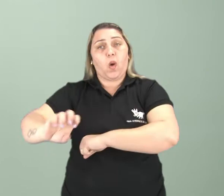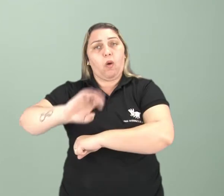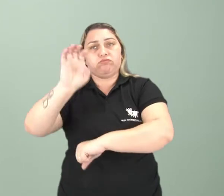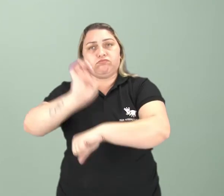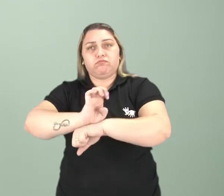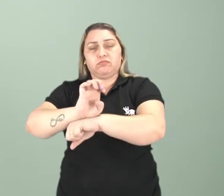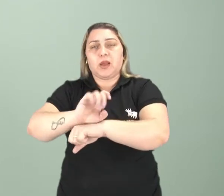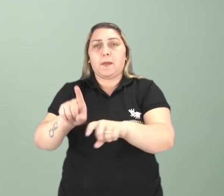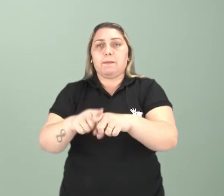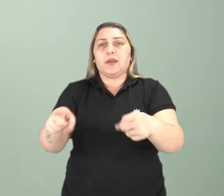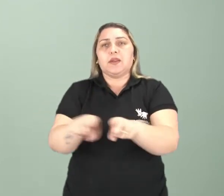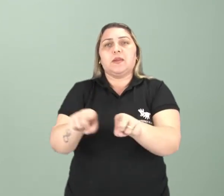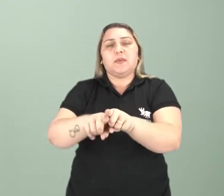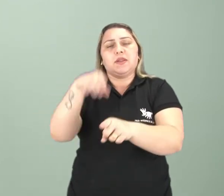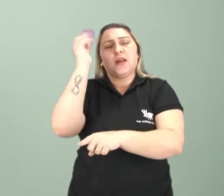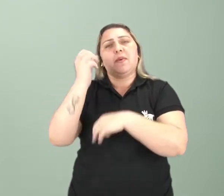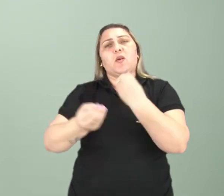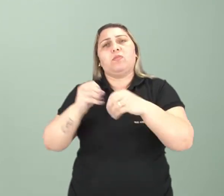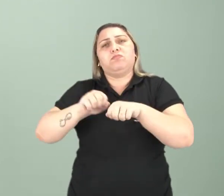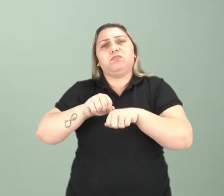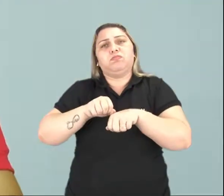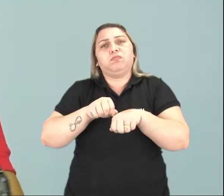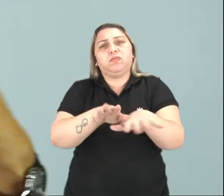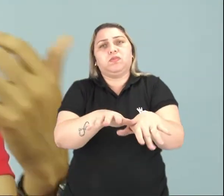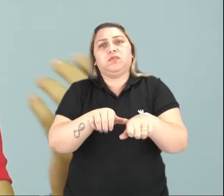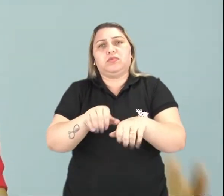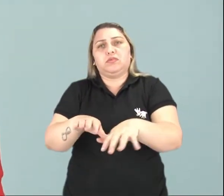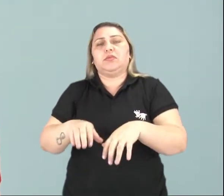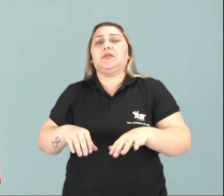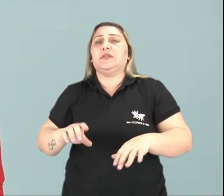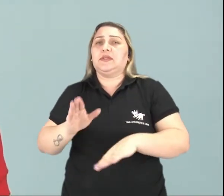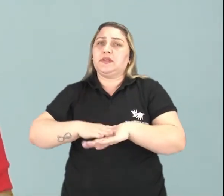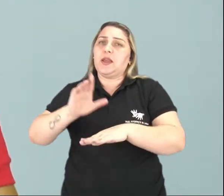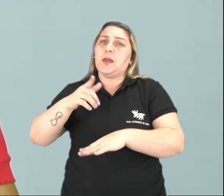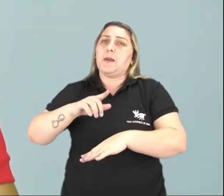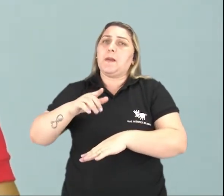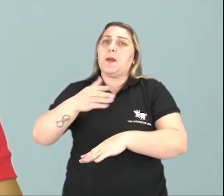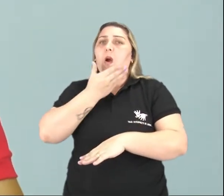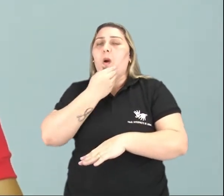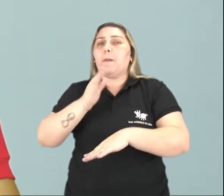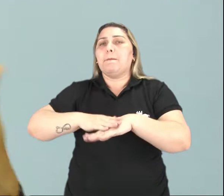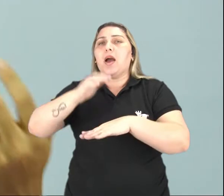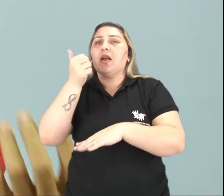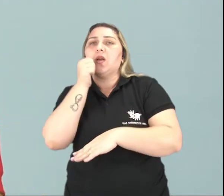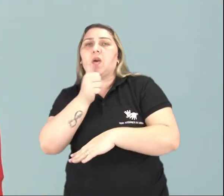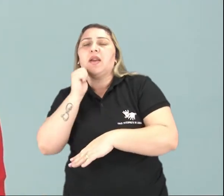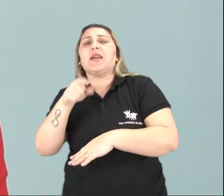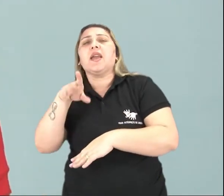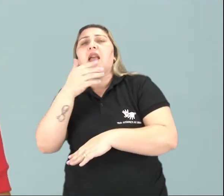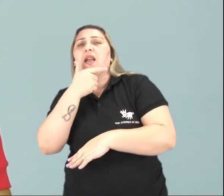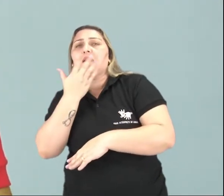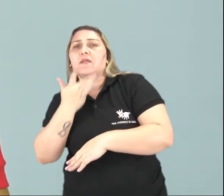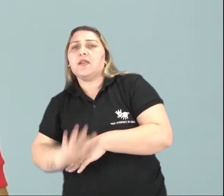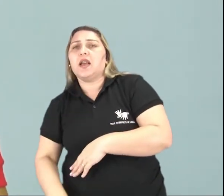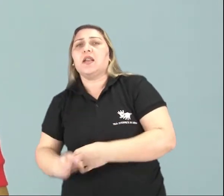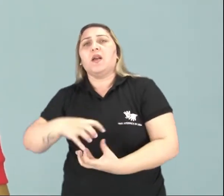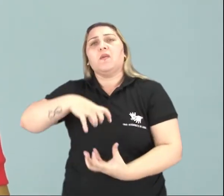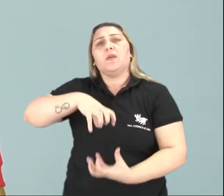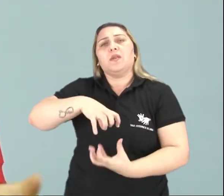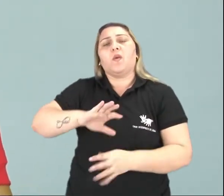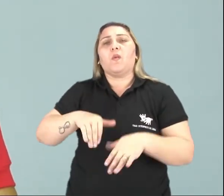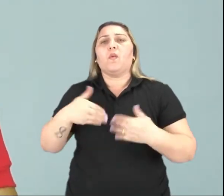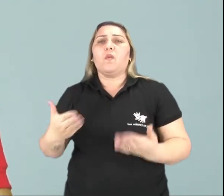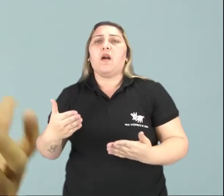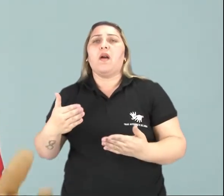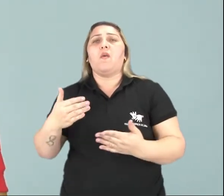estado, mas também saber como ele se distribui. Se tem mais homens ou se tem mais mulheres, quem são as crianças, quem são os idosos, qual